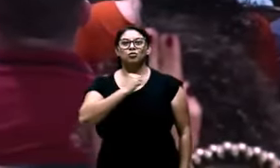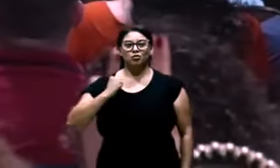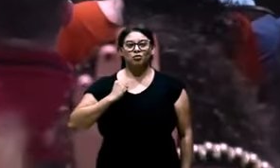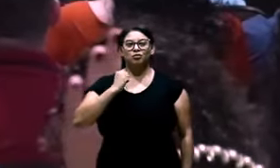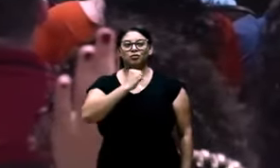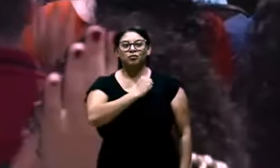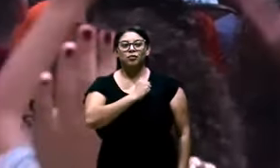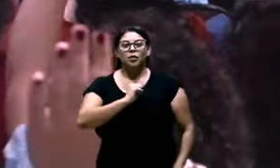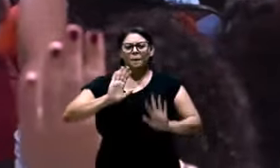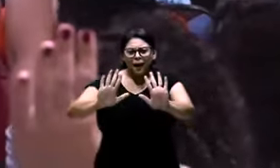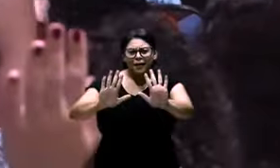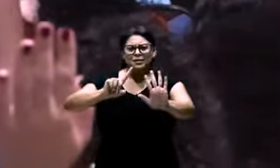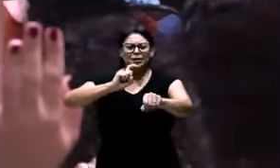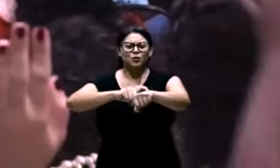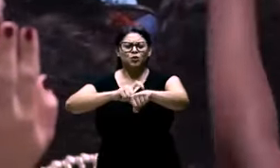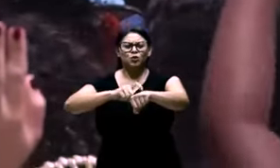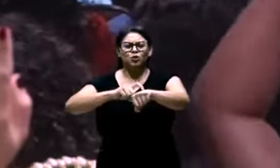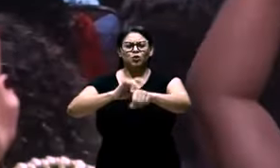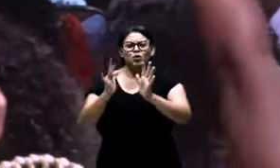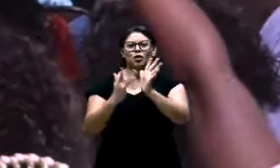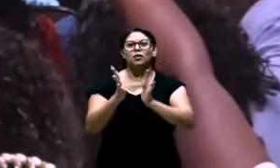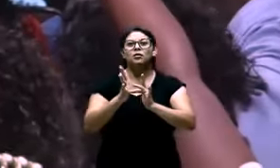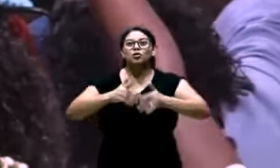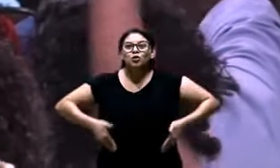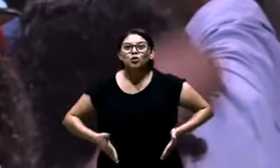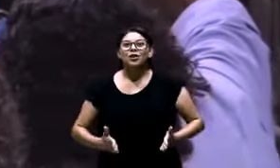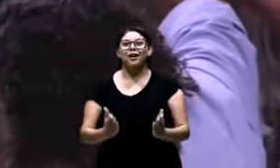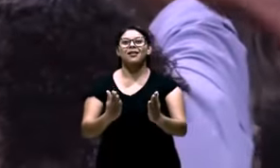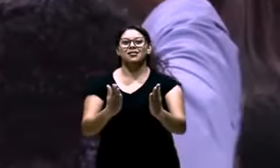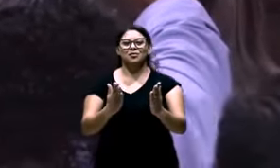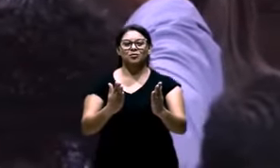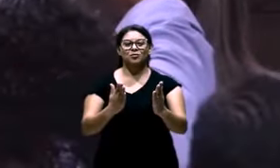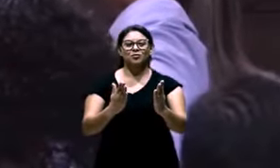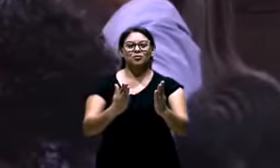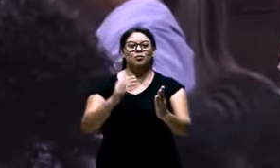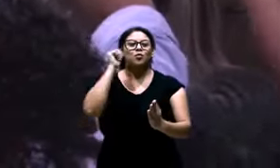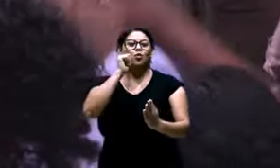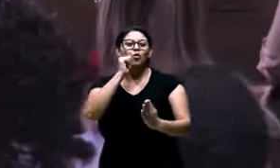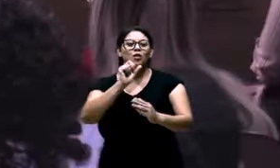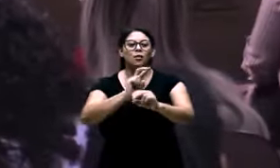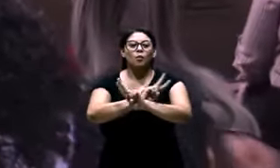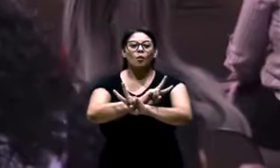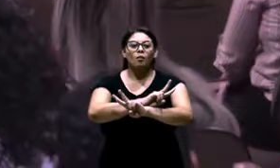de uma estéril, foi de uma virgem, Jesus de Nazaré.